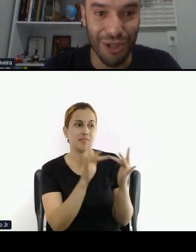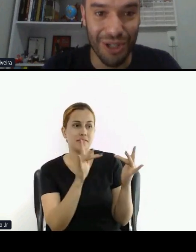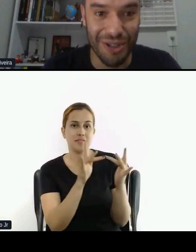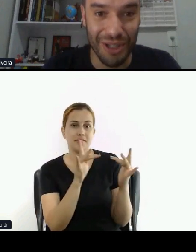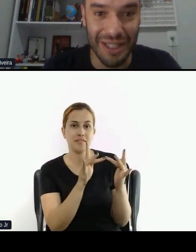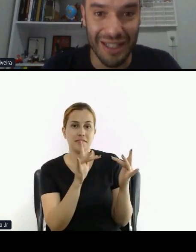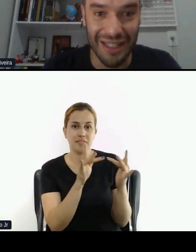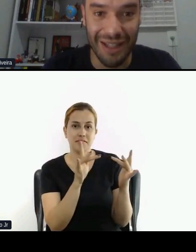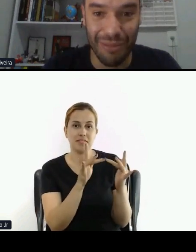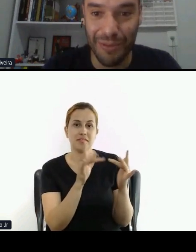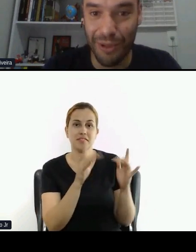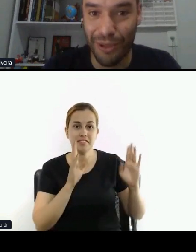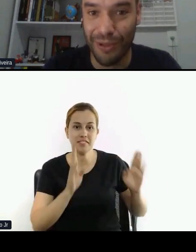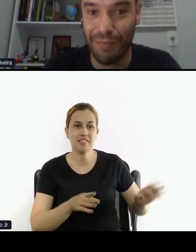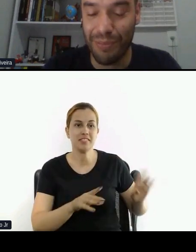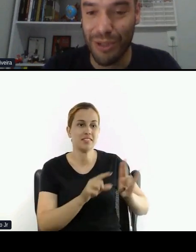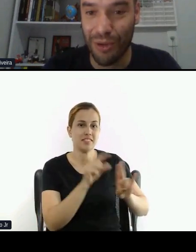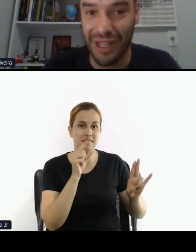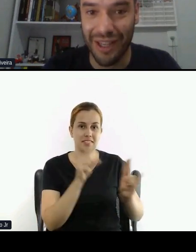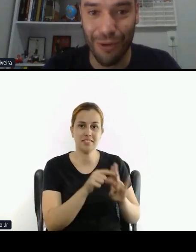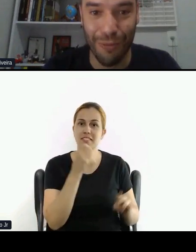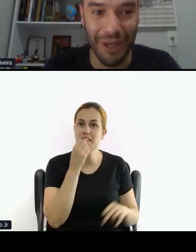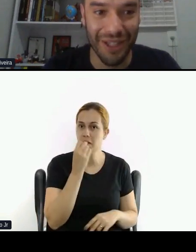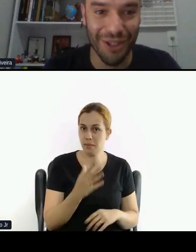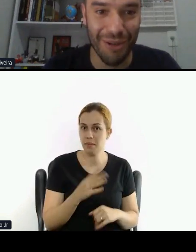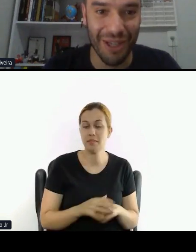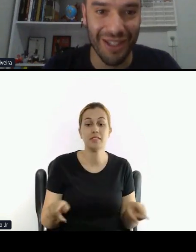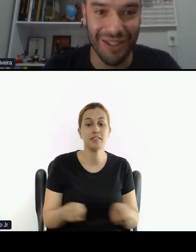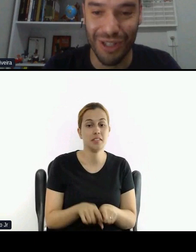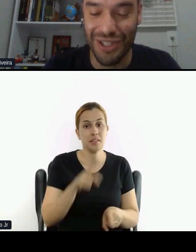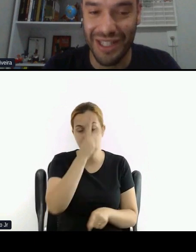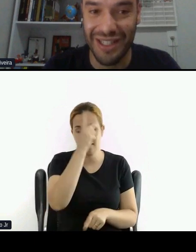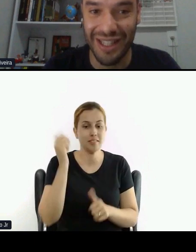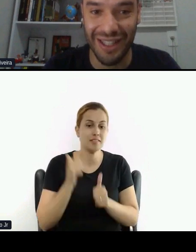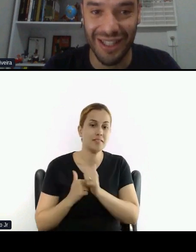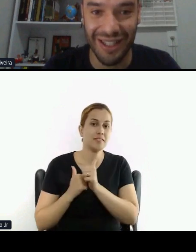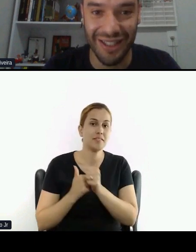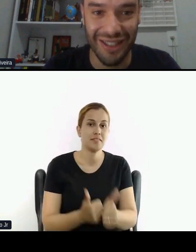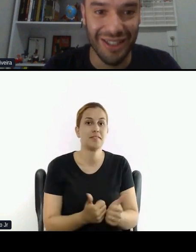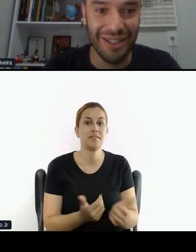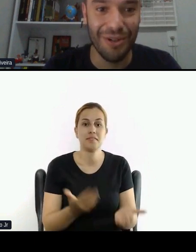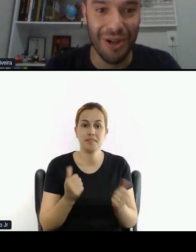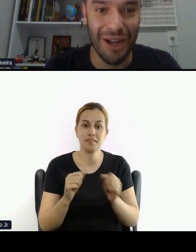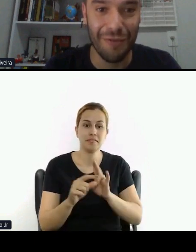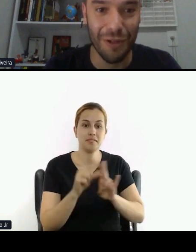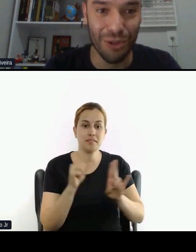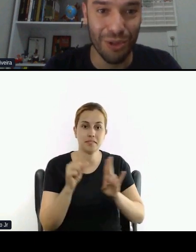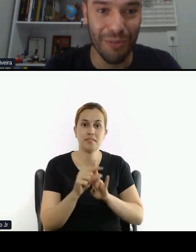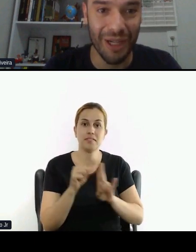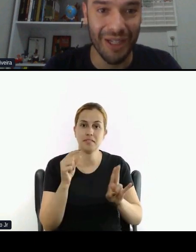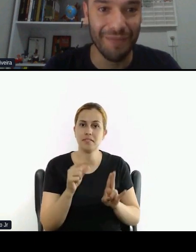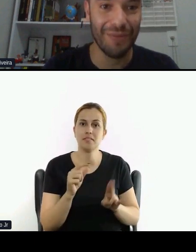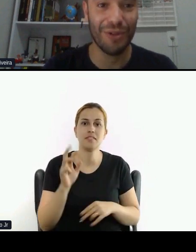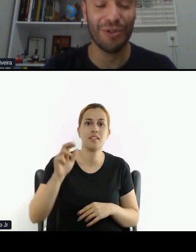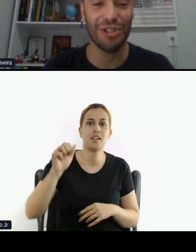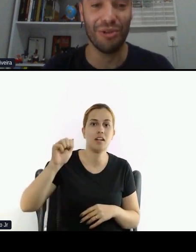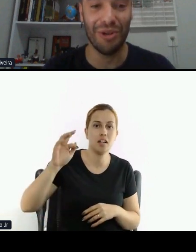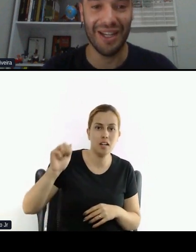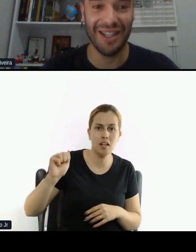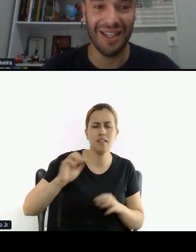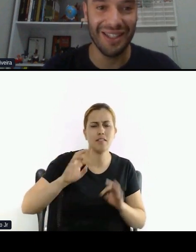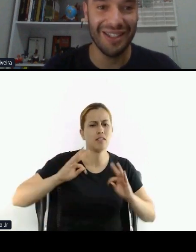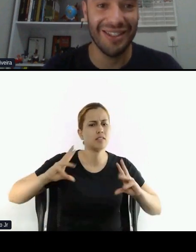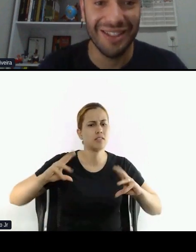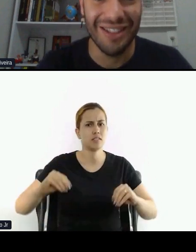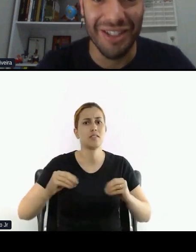as conexões ali, né? Mas para o pessoal que está aqui acompanhando também, não deixem de seguir ali o Rafa, o Antúlio, para